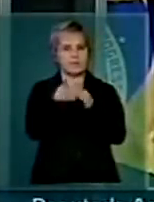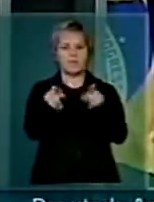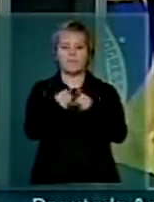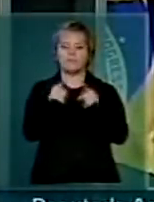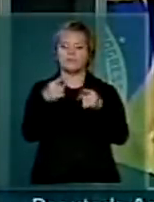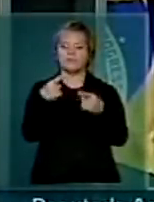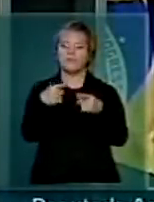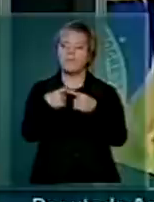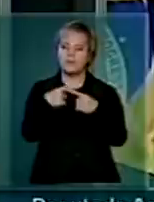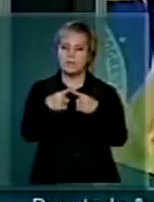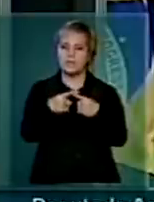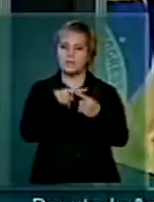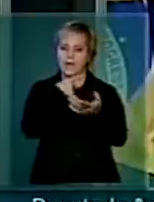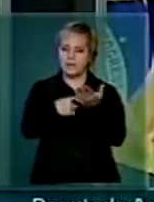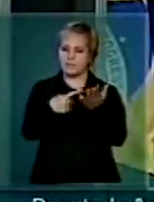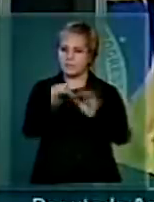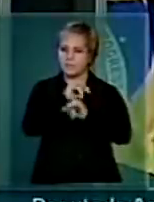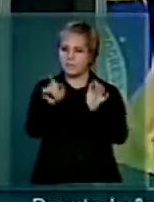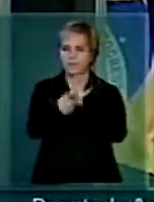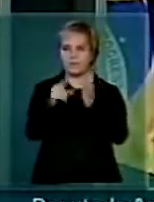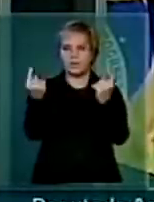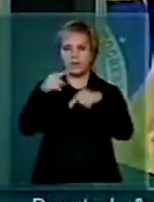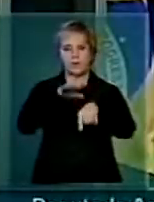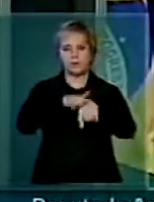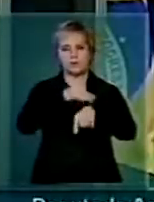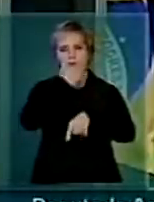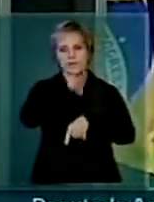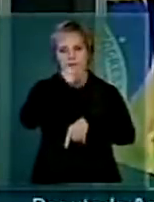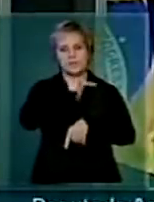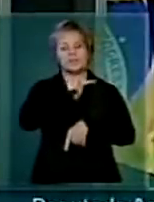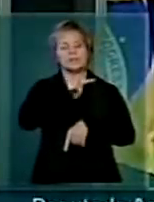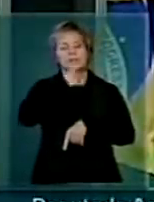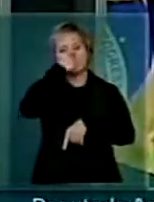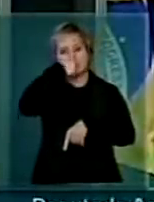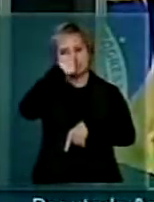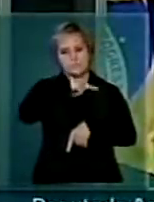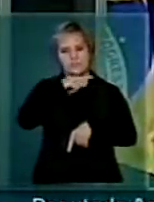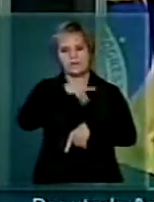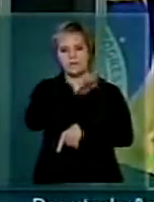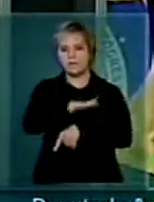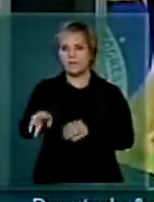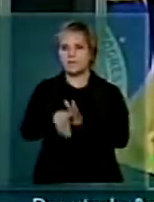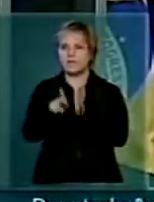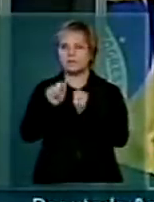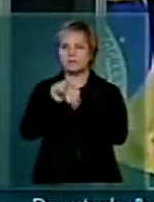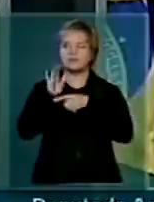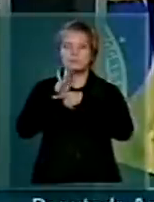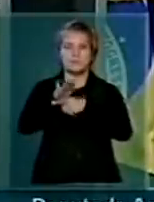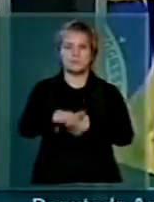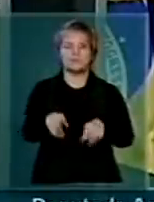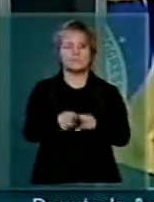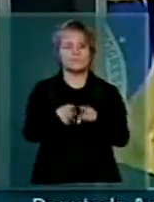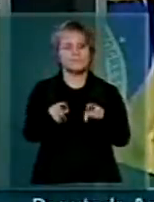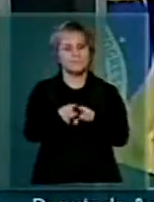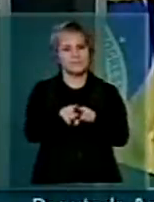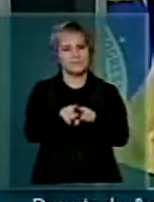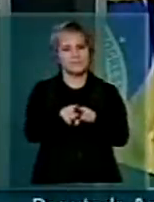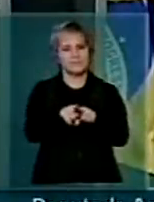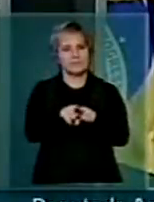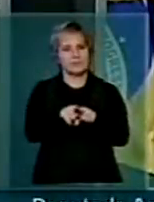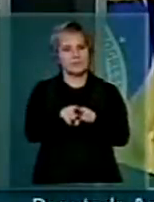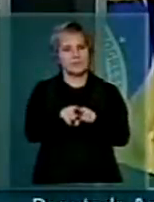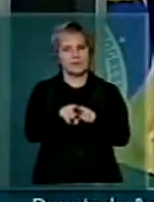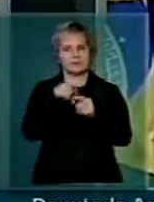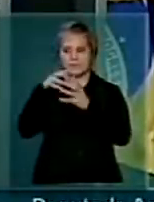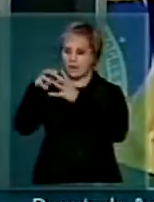as crianças nessa campanha, que era para idosos. Padre Luiz Couto já tomou diversas vezes essa vacina,